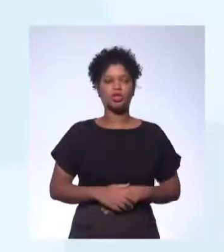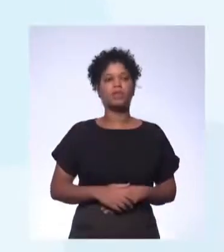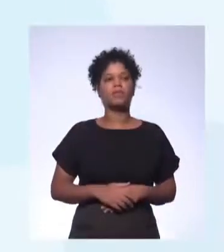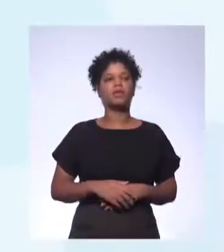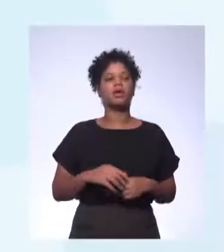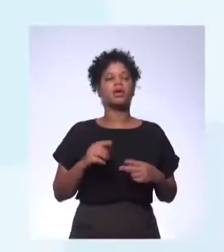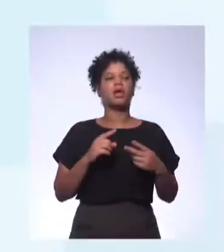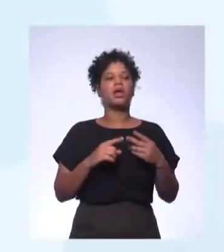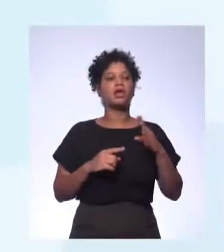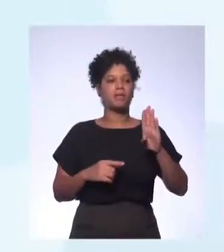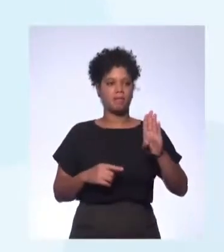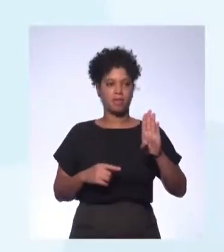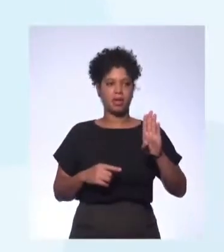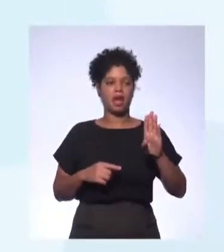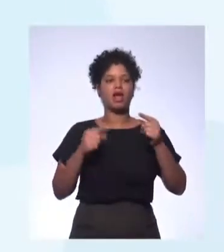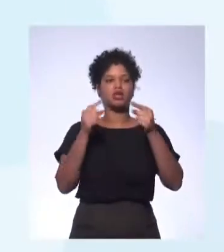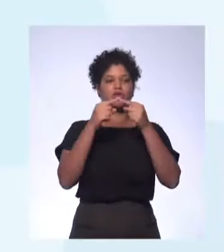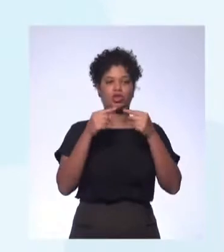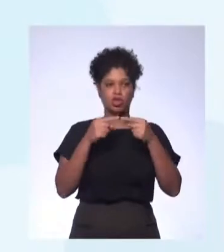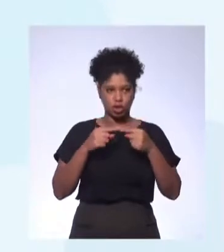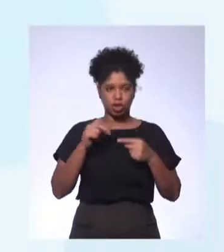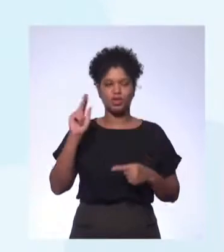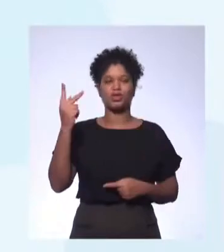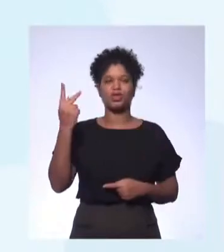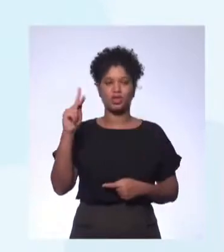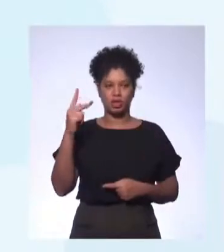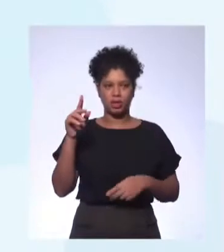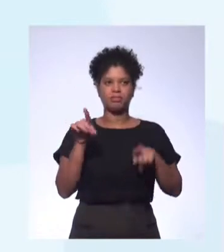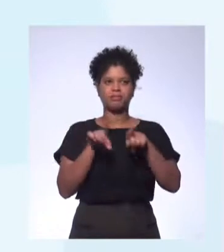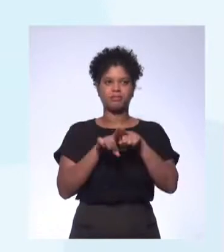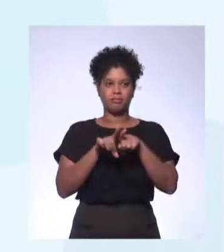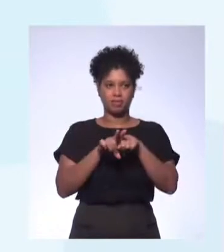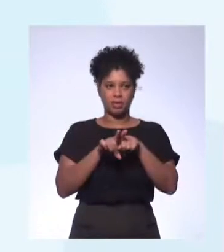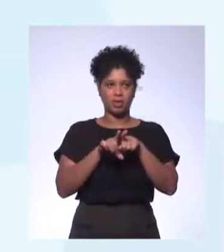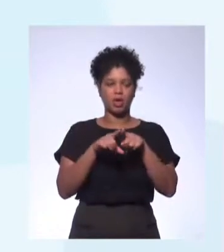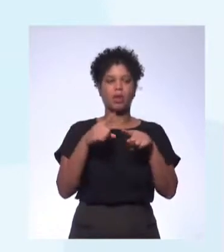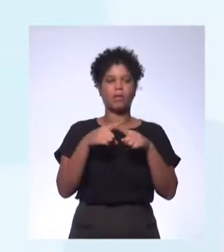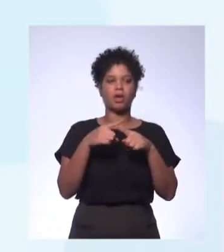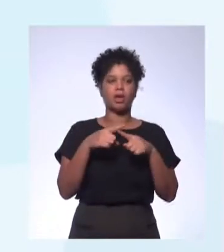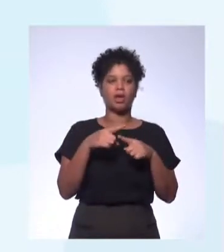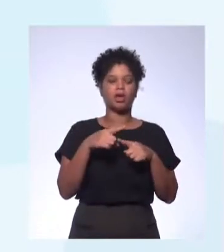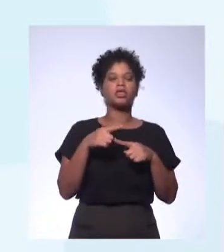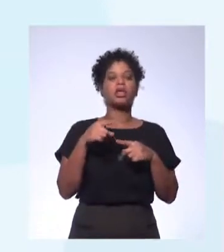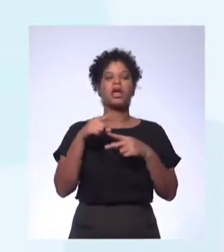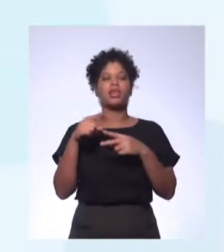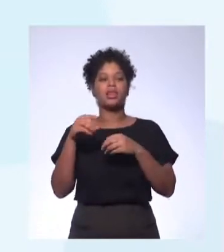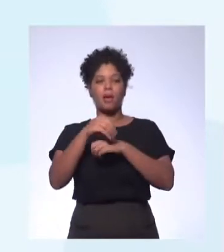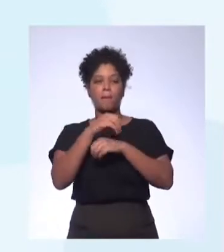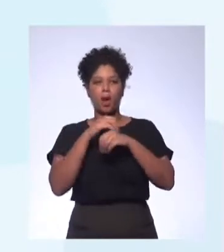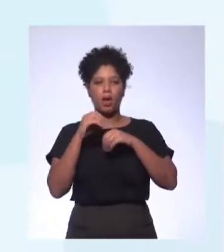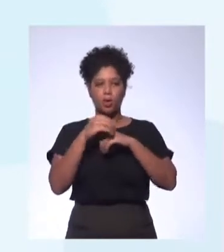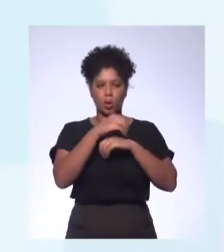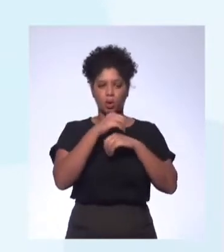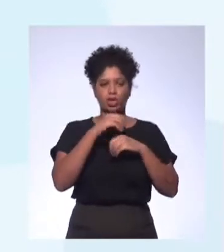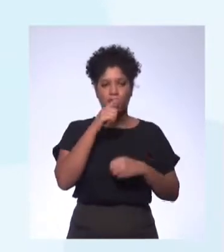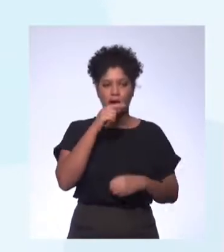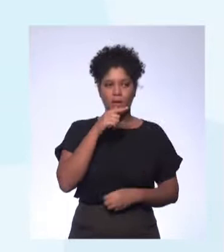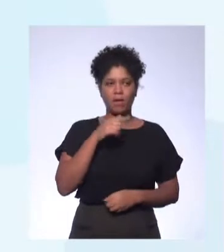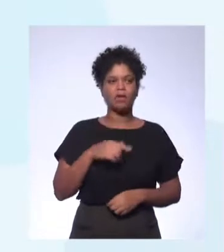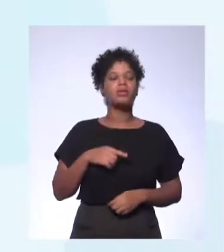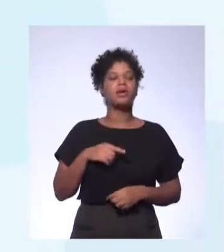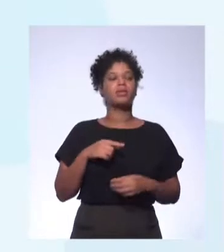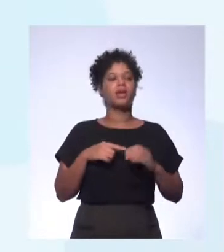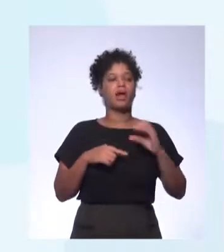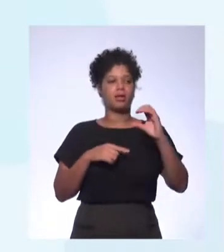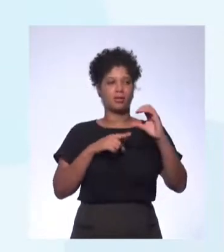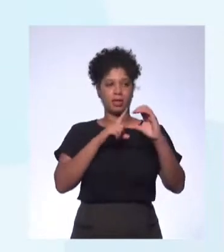a letra B ligações de hidrogênio também porque ocorre ali entre as moléculas de água aí nós temos